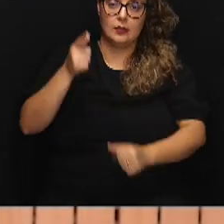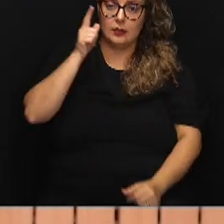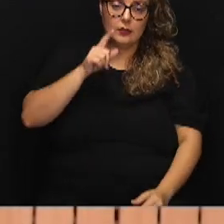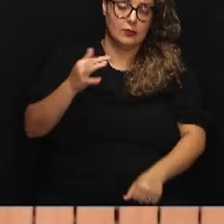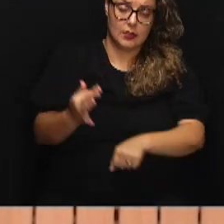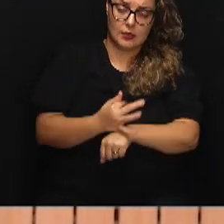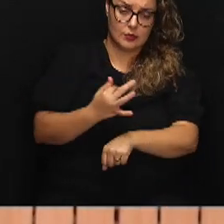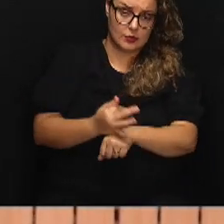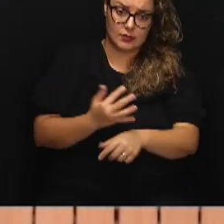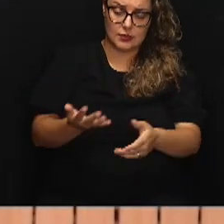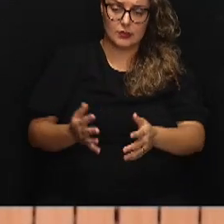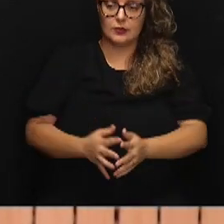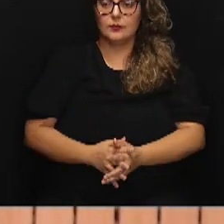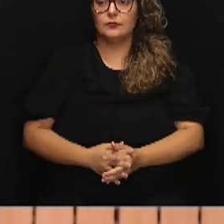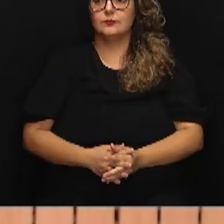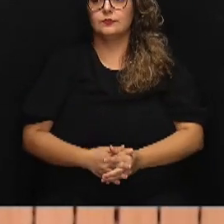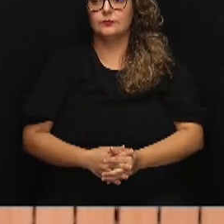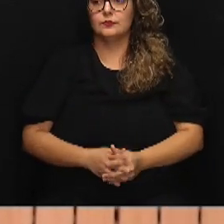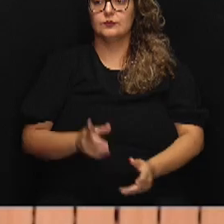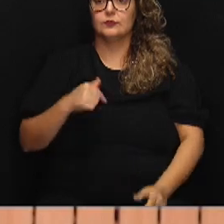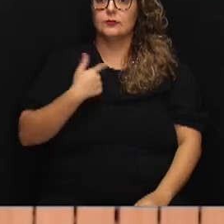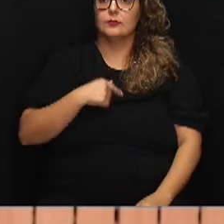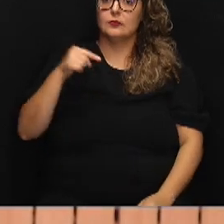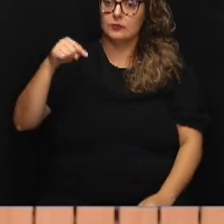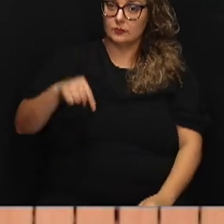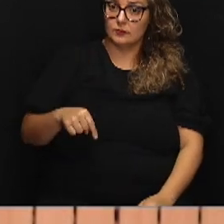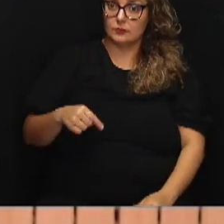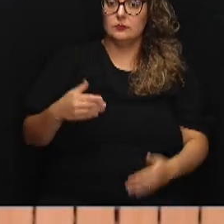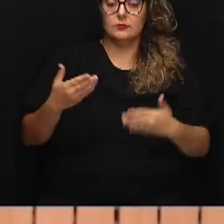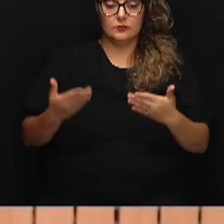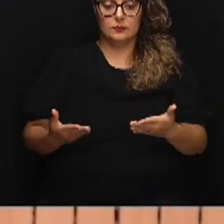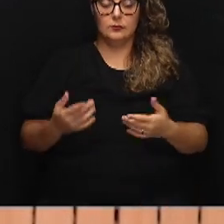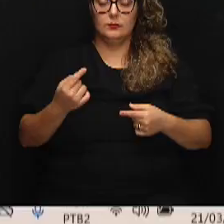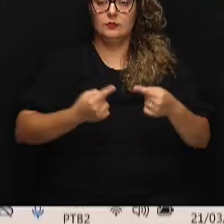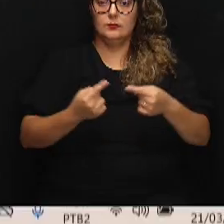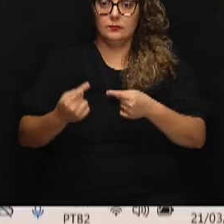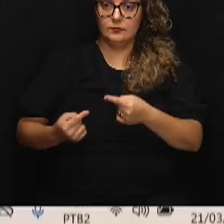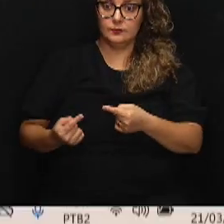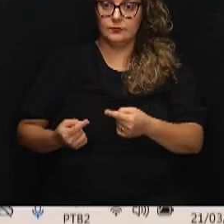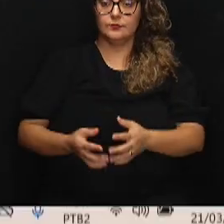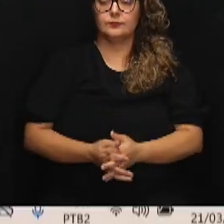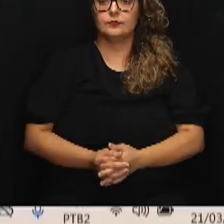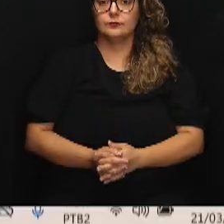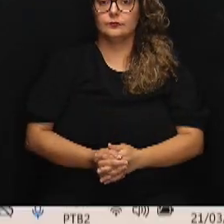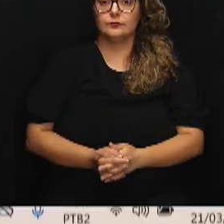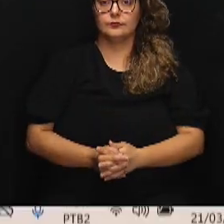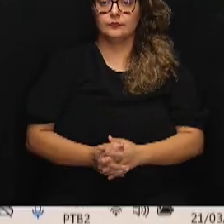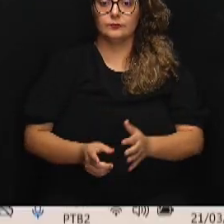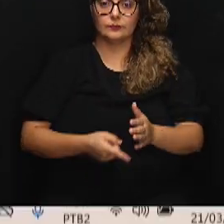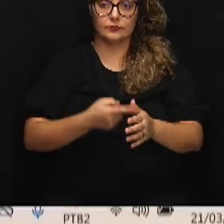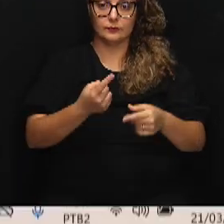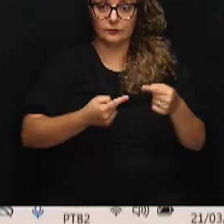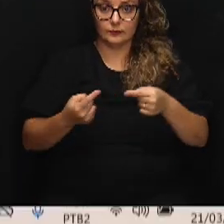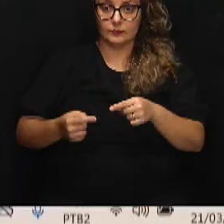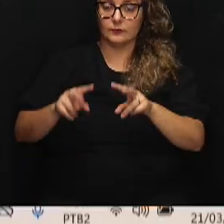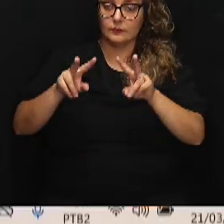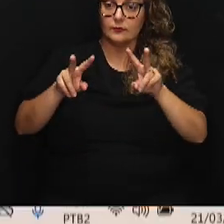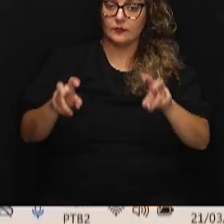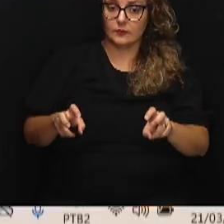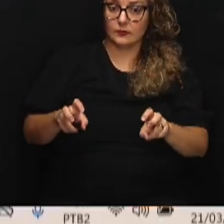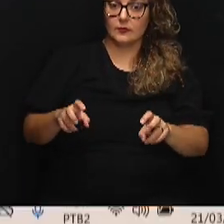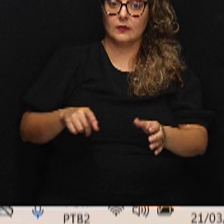E nós estamos aqui justamente para isso, para debater. A primeira a debater o tema